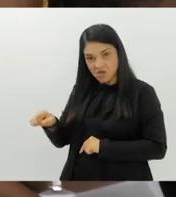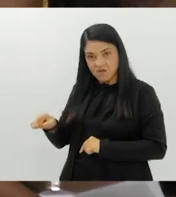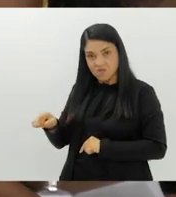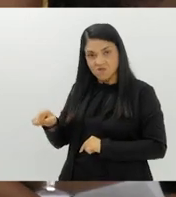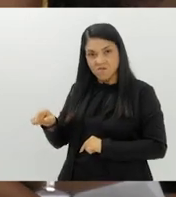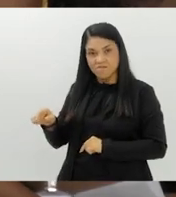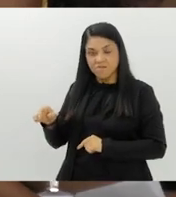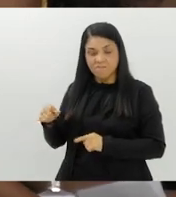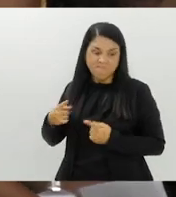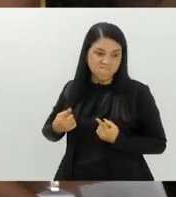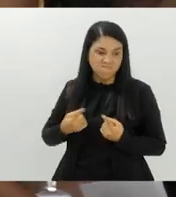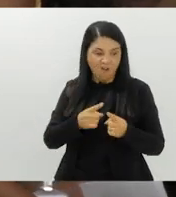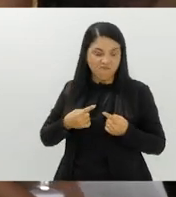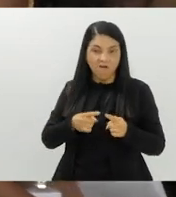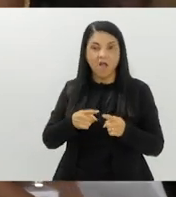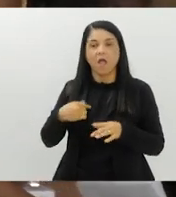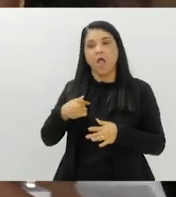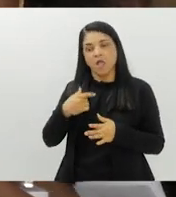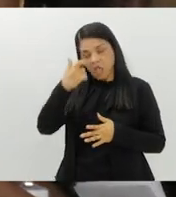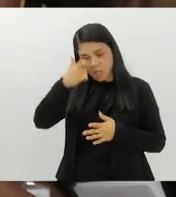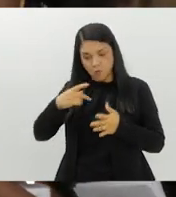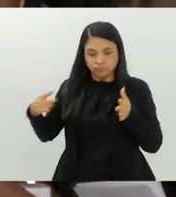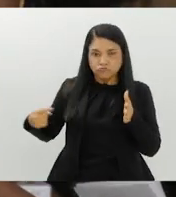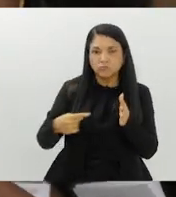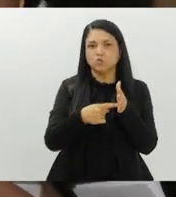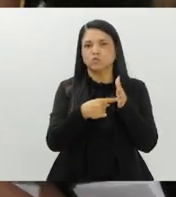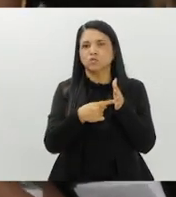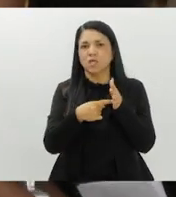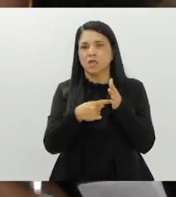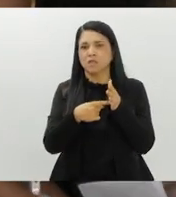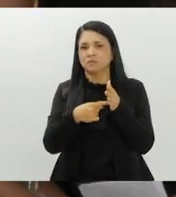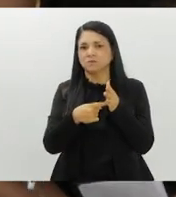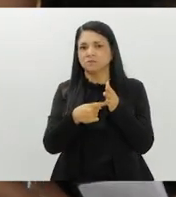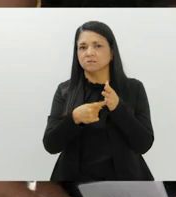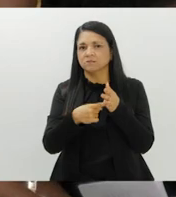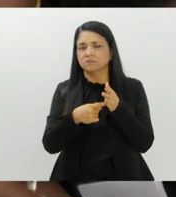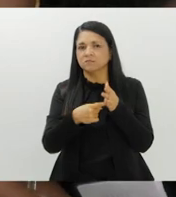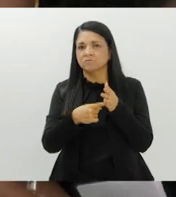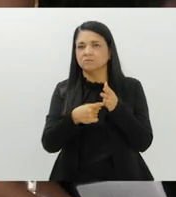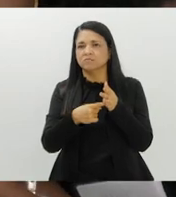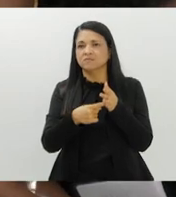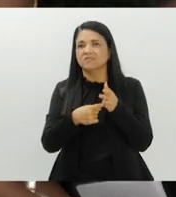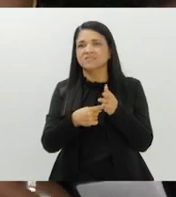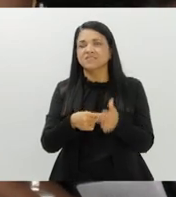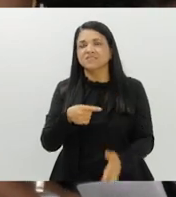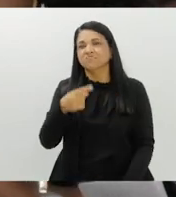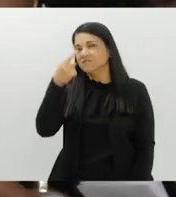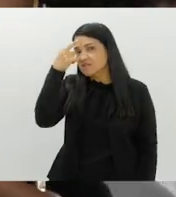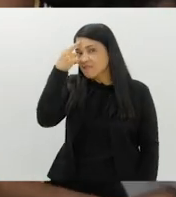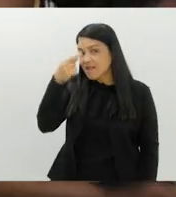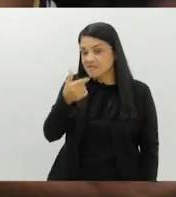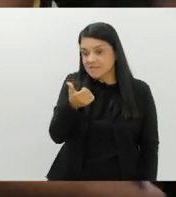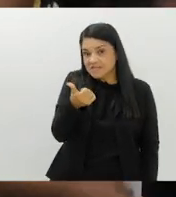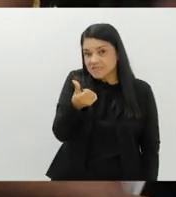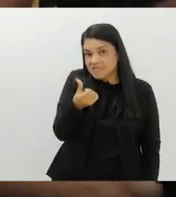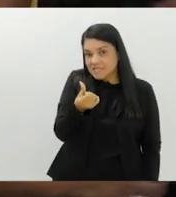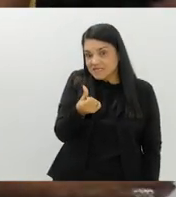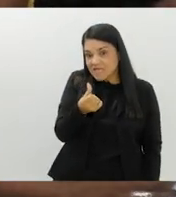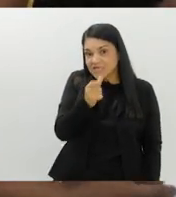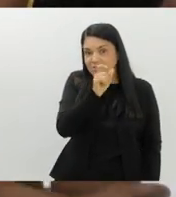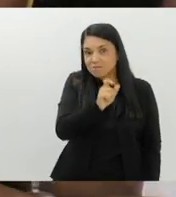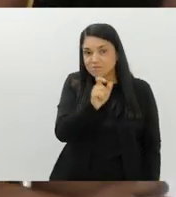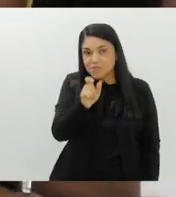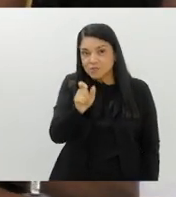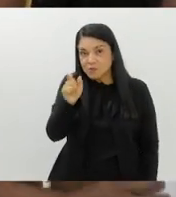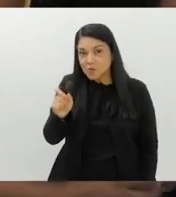atacar o povo. Aí eu denunciei. Para vocês terem uma ideia, foram 16 pessoas que, quando eu denunciei